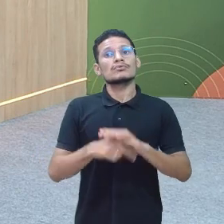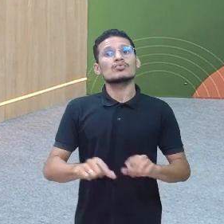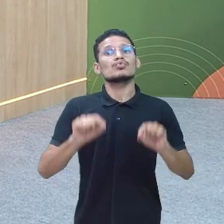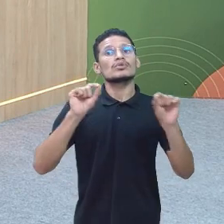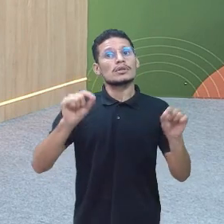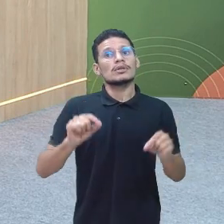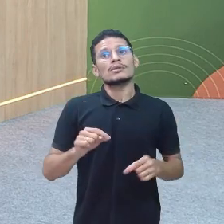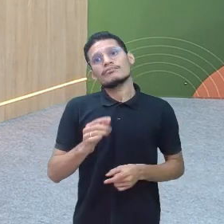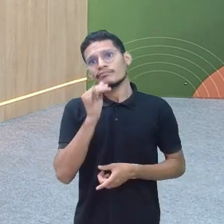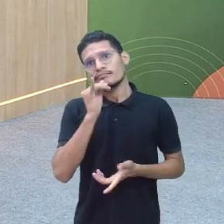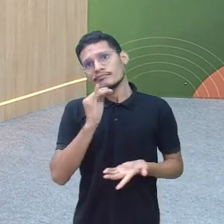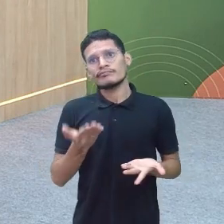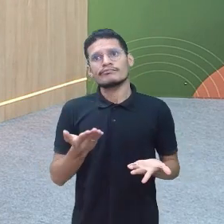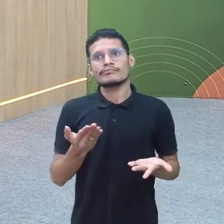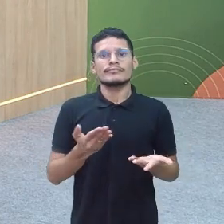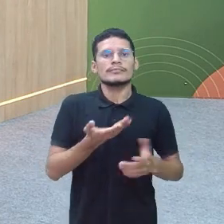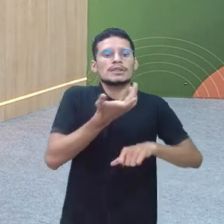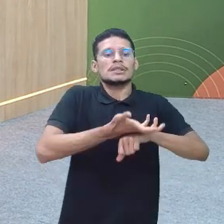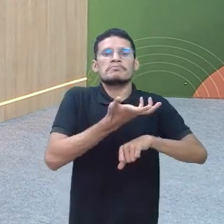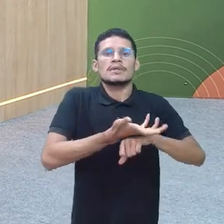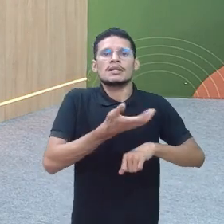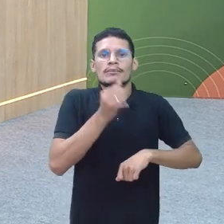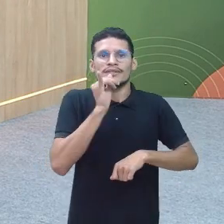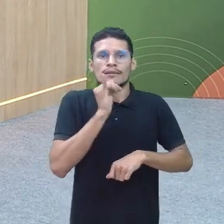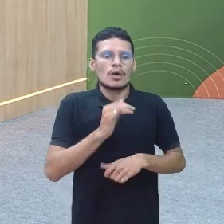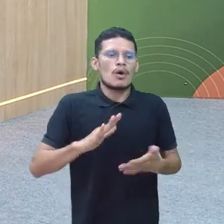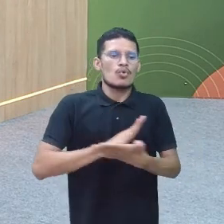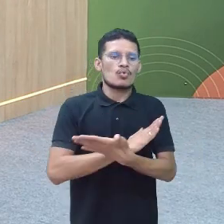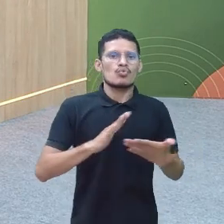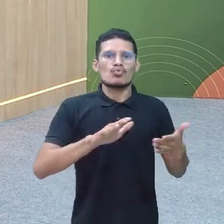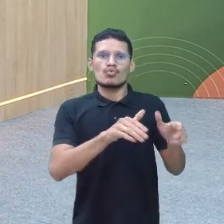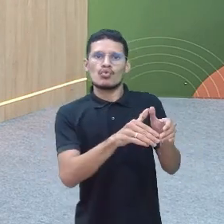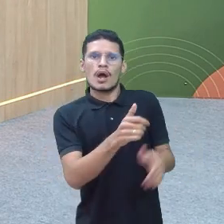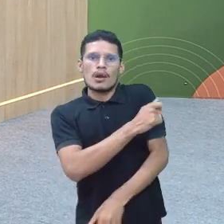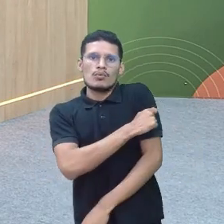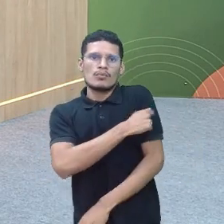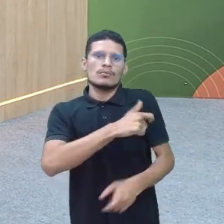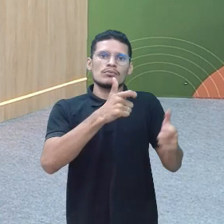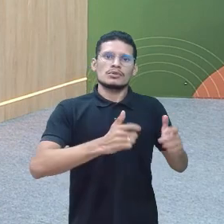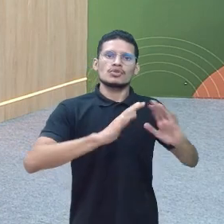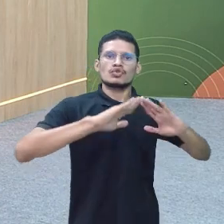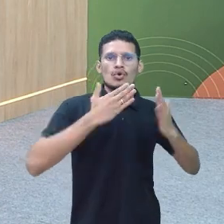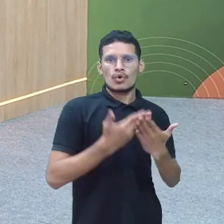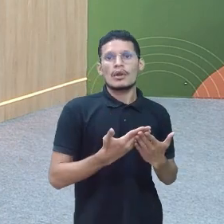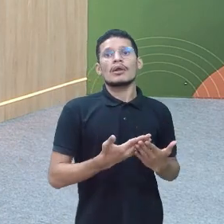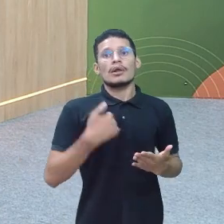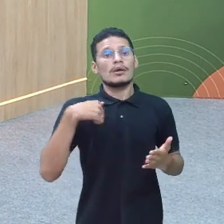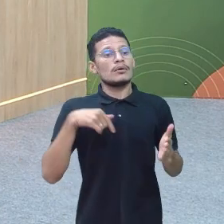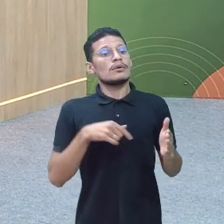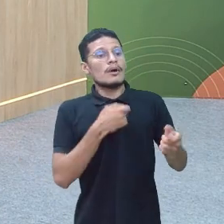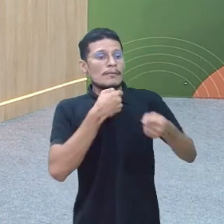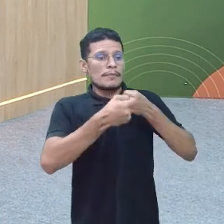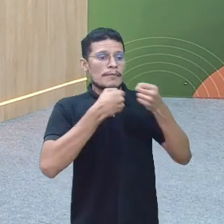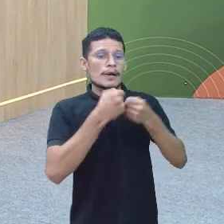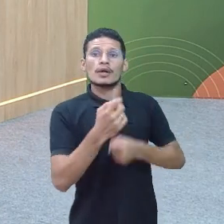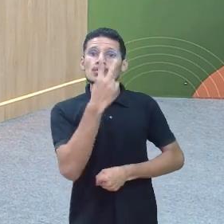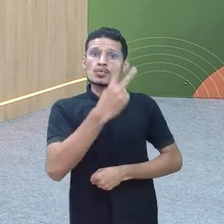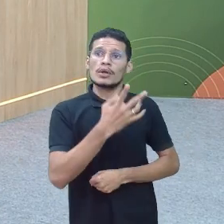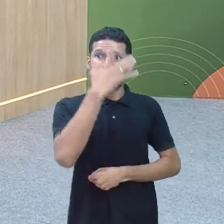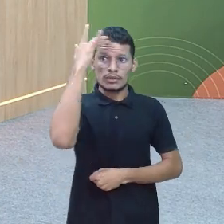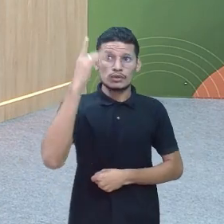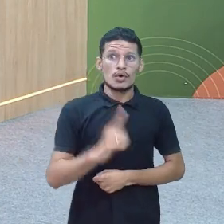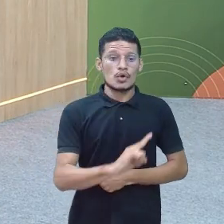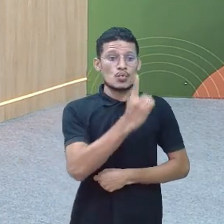a preferência de uma determinada disciplina, né, pelos alunos de uma escola, de um local. Então, eu entrevistei 2 pessoas onde uma